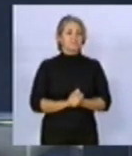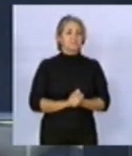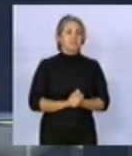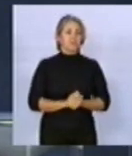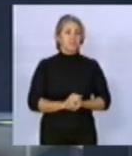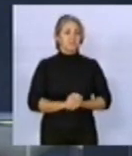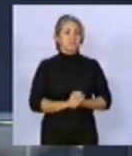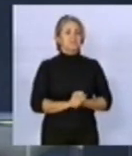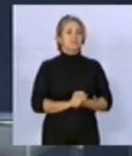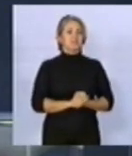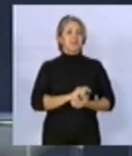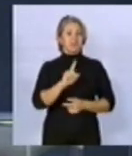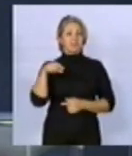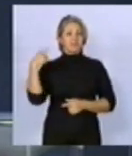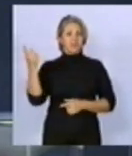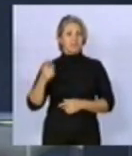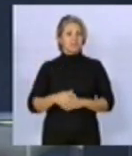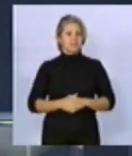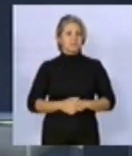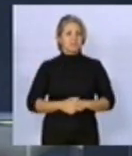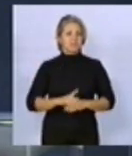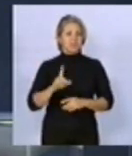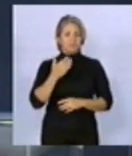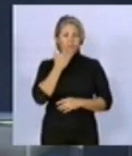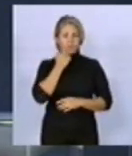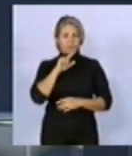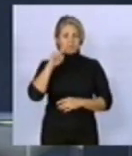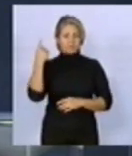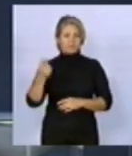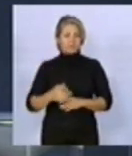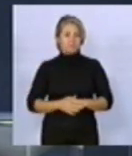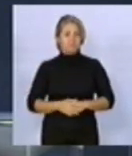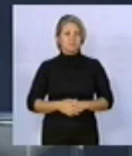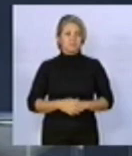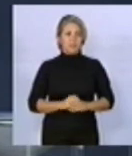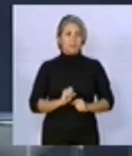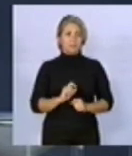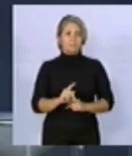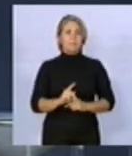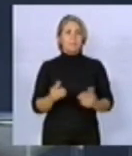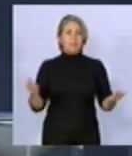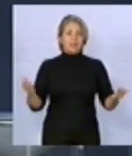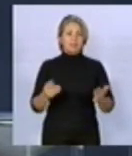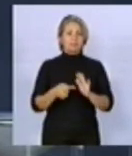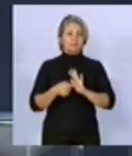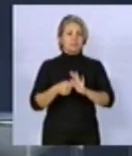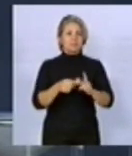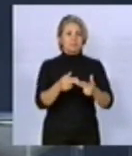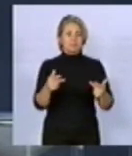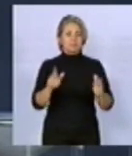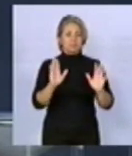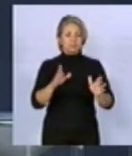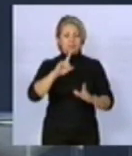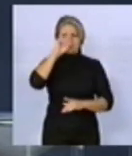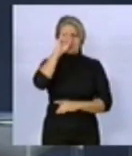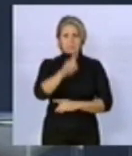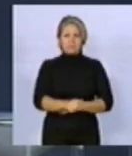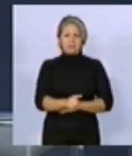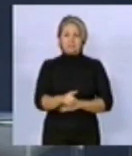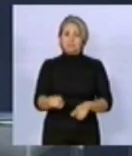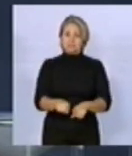queria dizer que além do exemplo da zona de expansão que já estão muito determinados a colheita